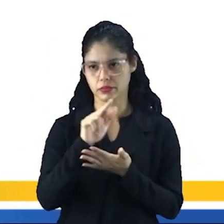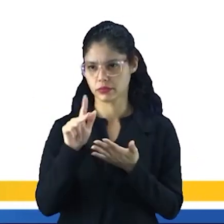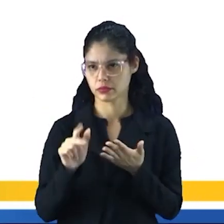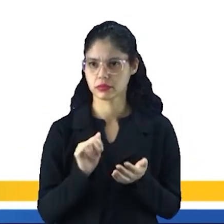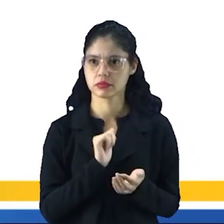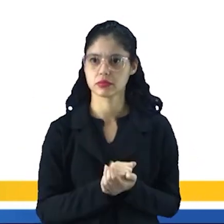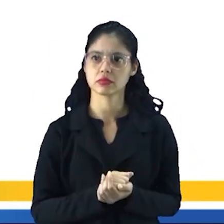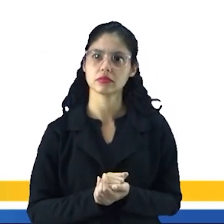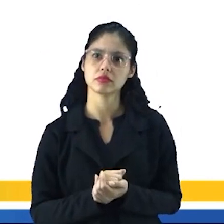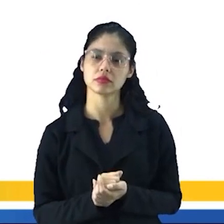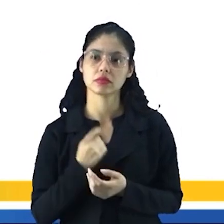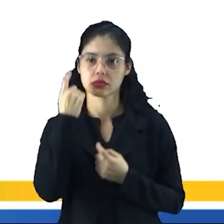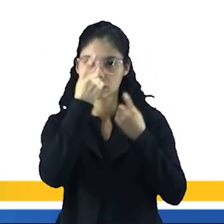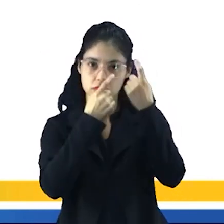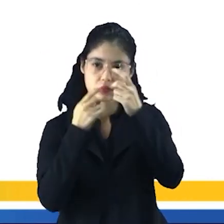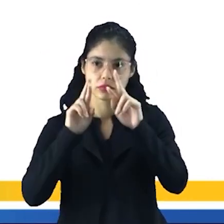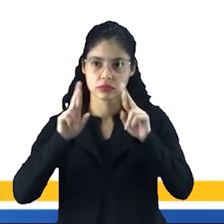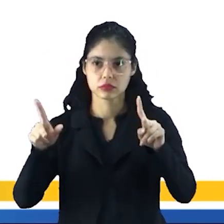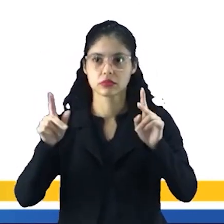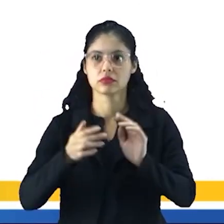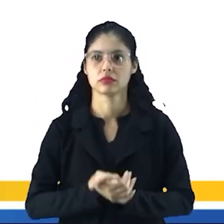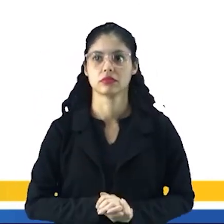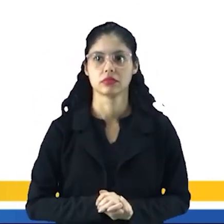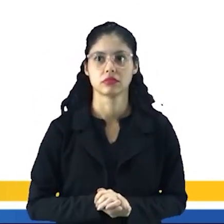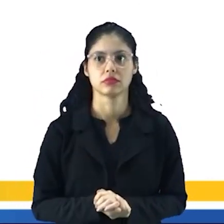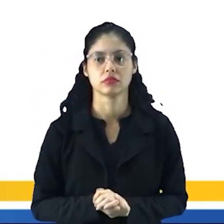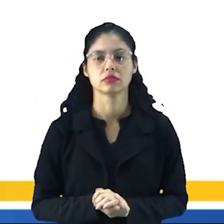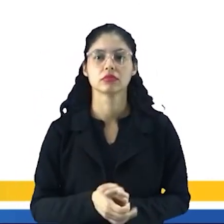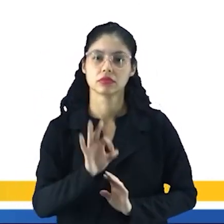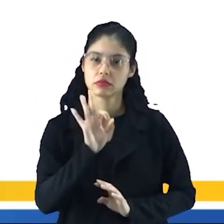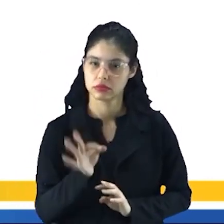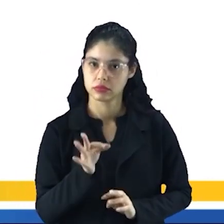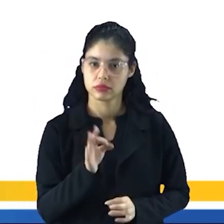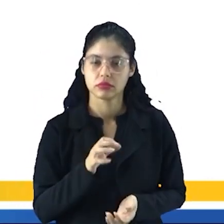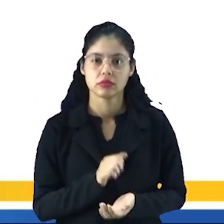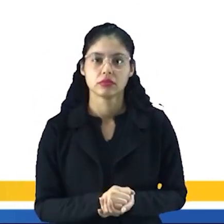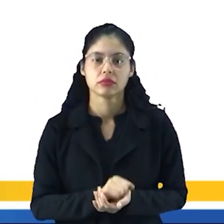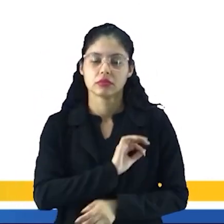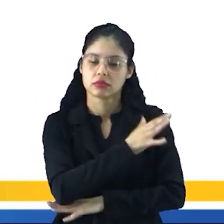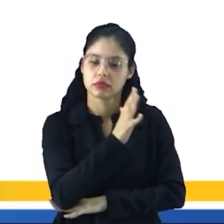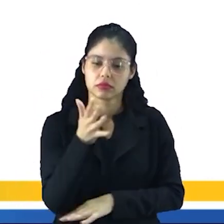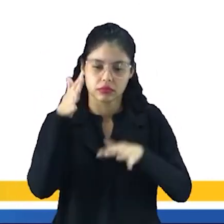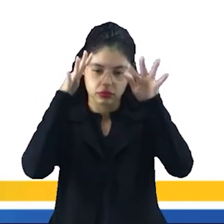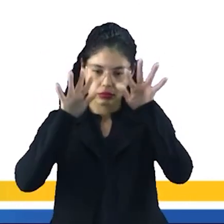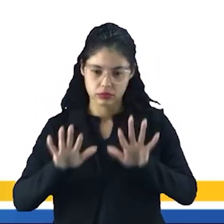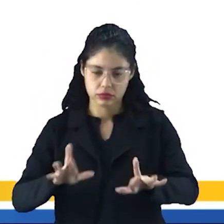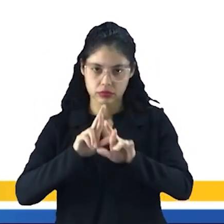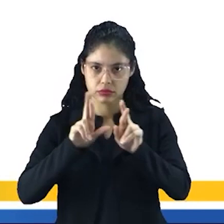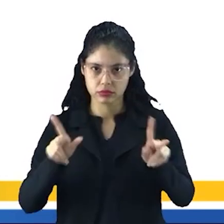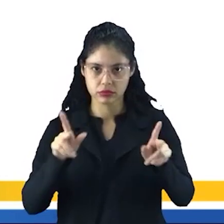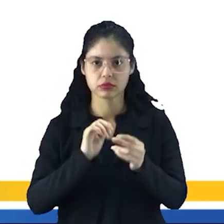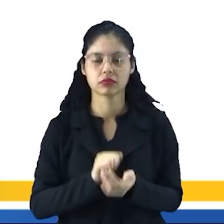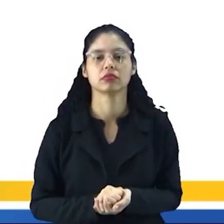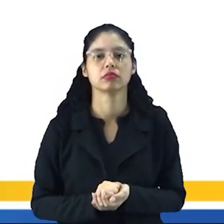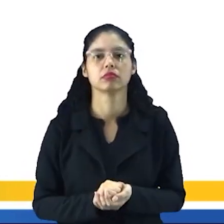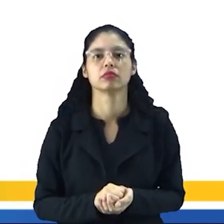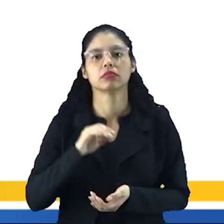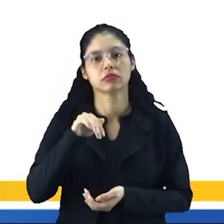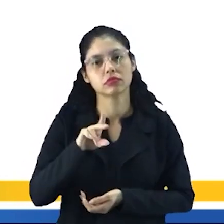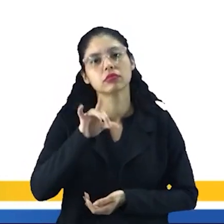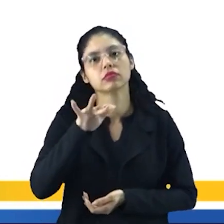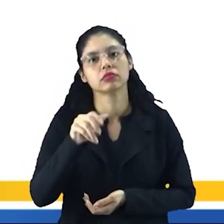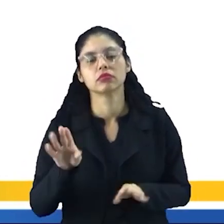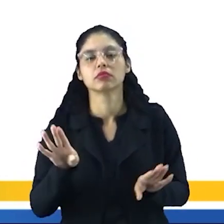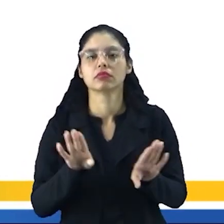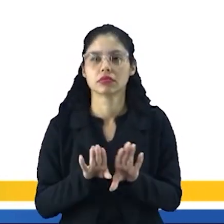essas pessoas têm rostos diferentes, com certeza a naturalidade delas é diferente, a